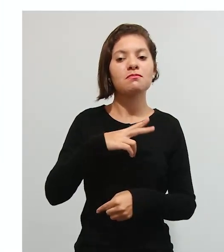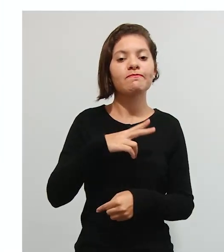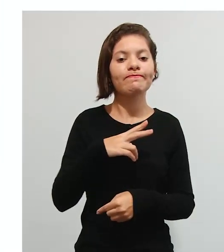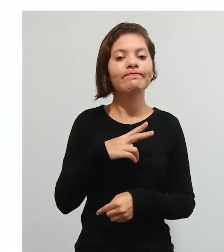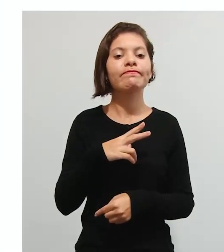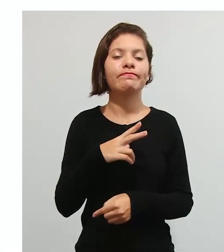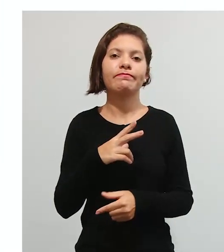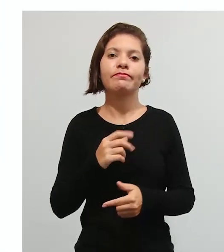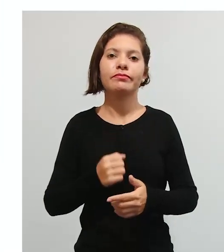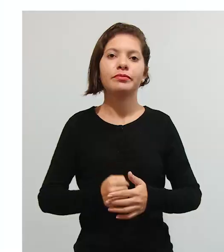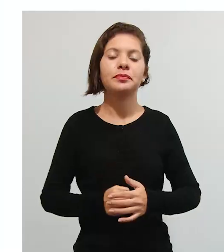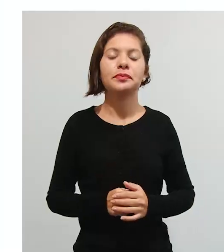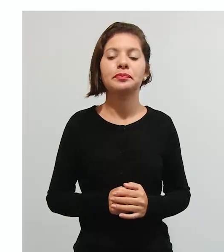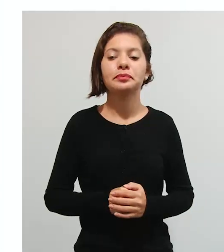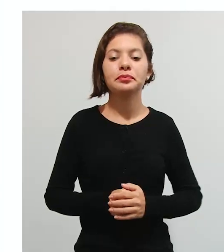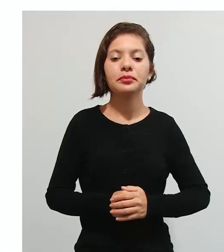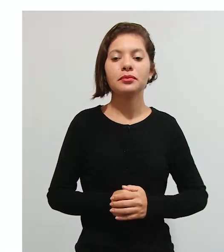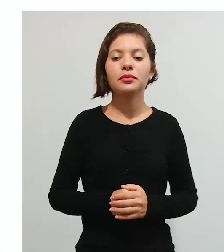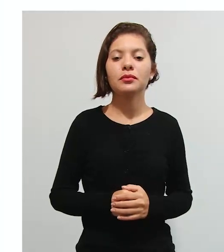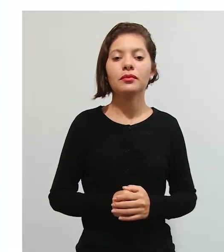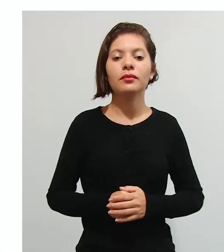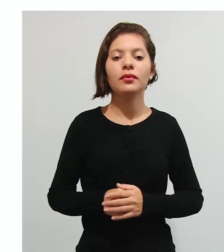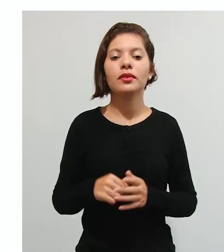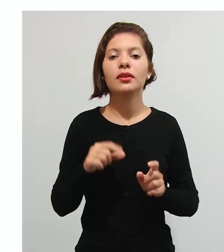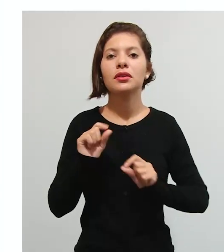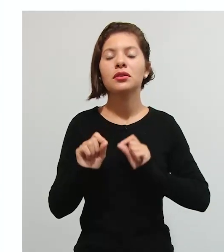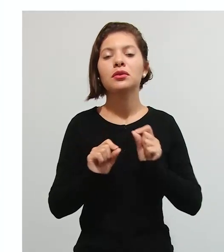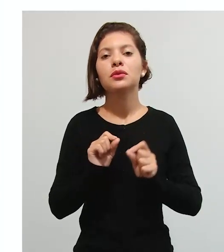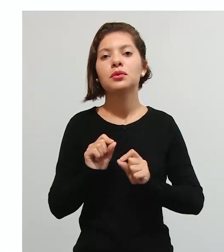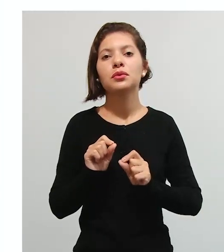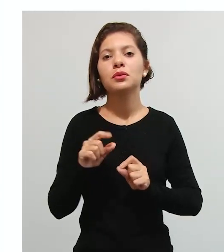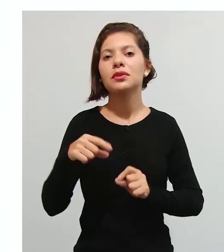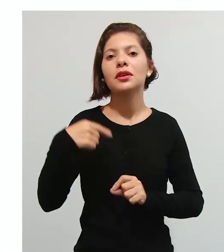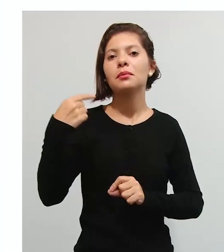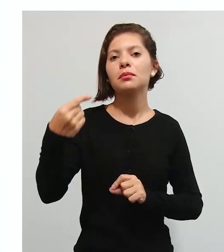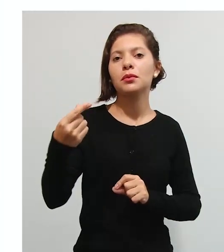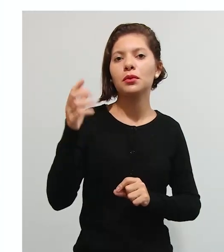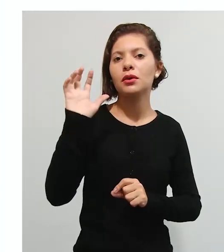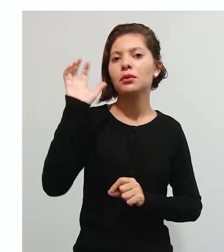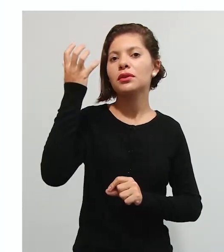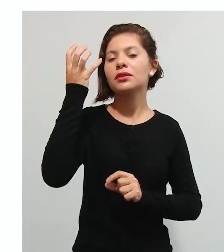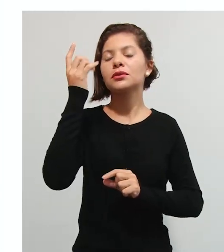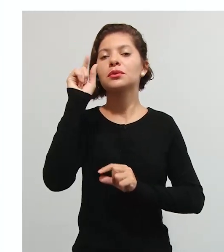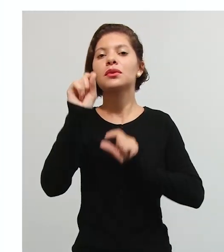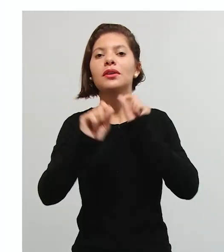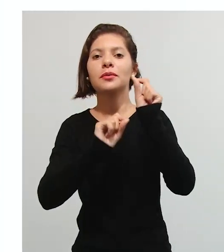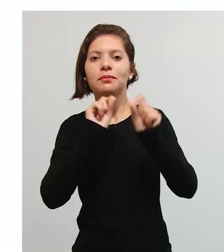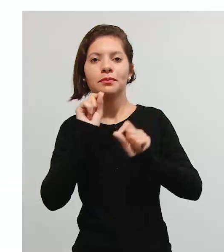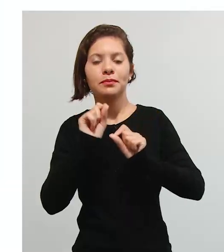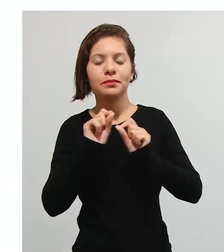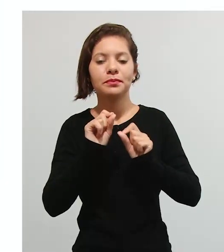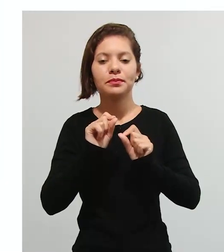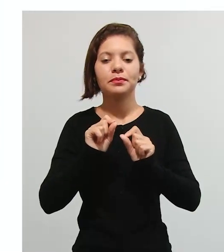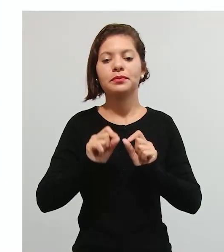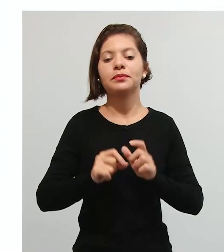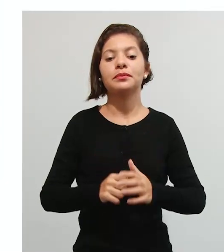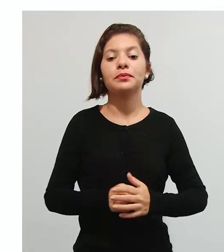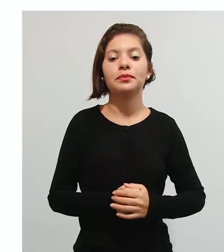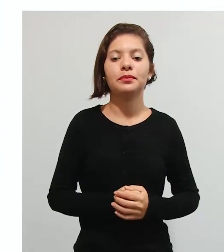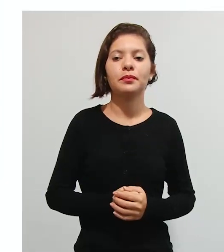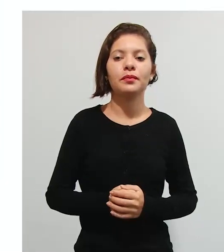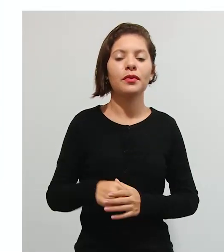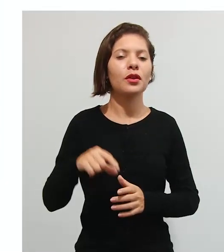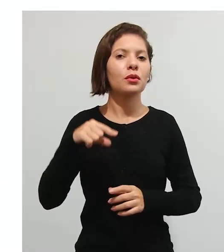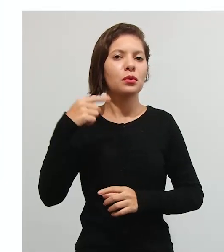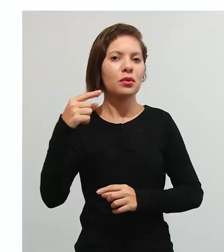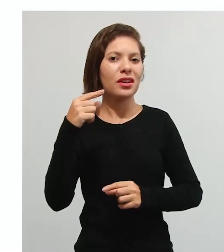essas privatizações, elas levam a outras consequências posteriores, que isso vai trazendo